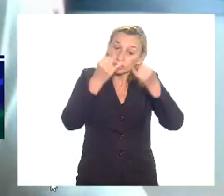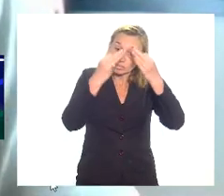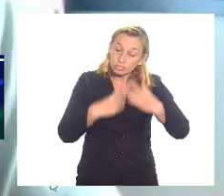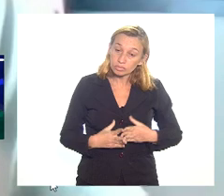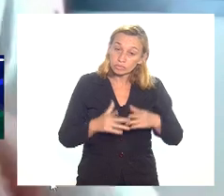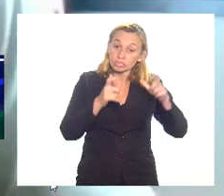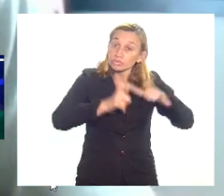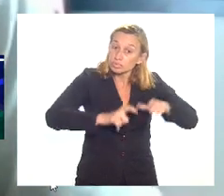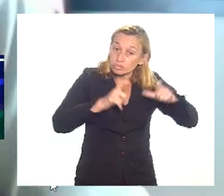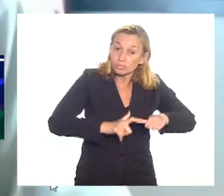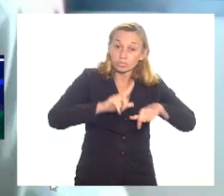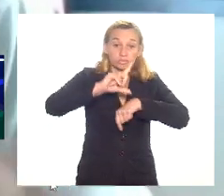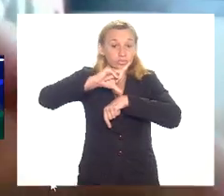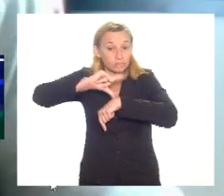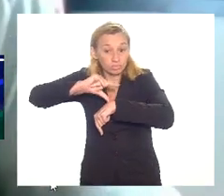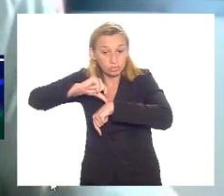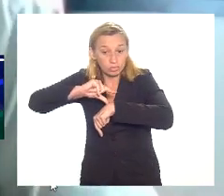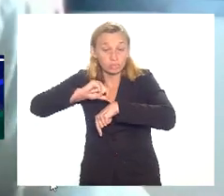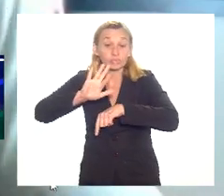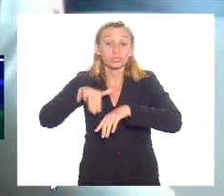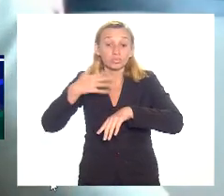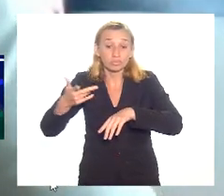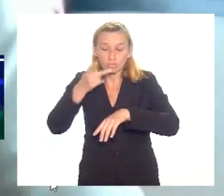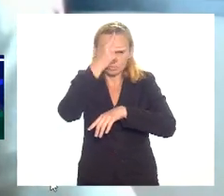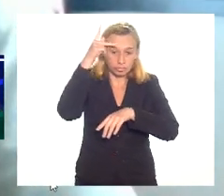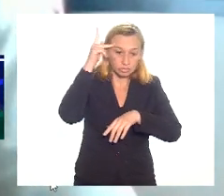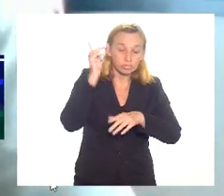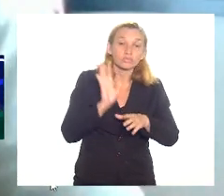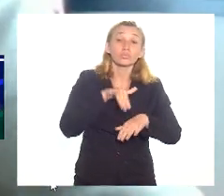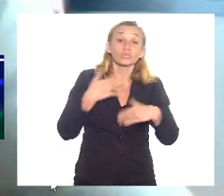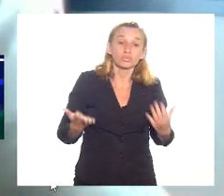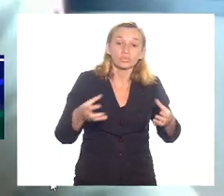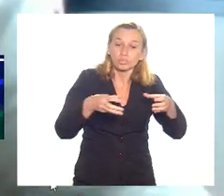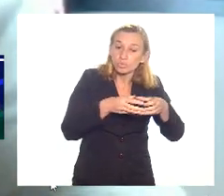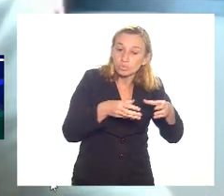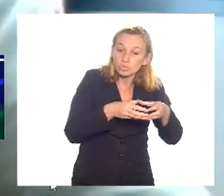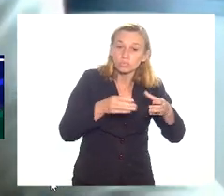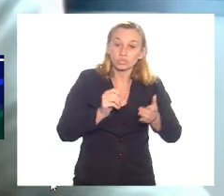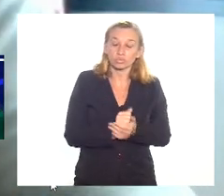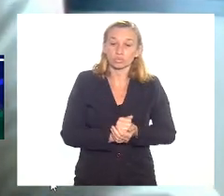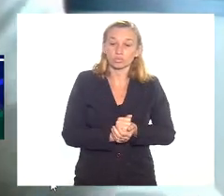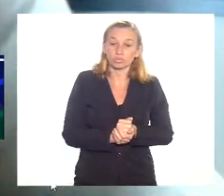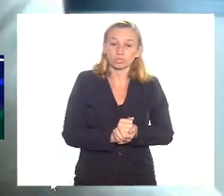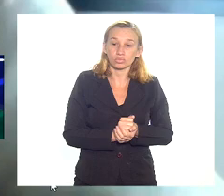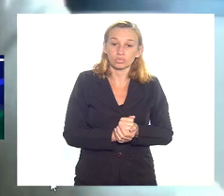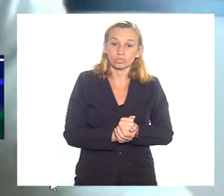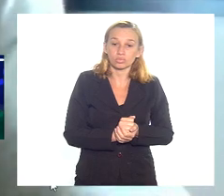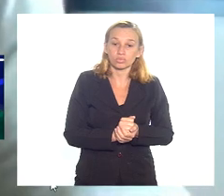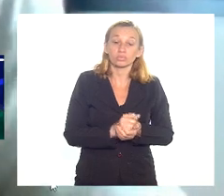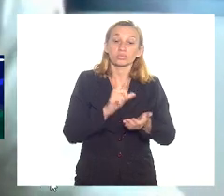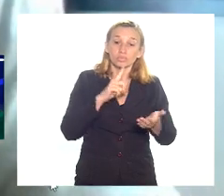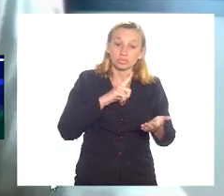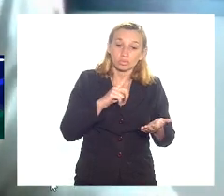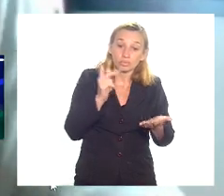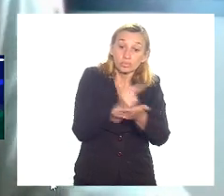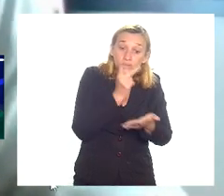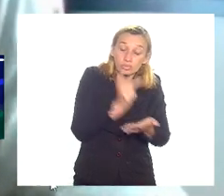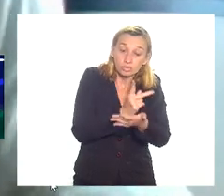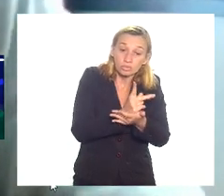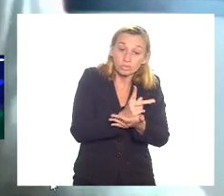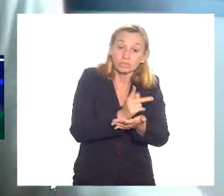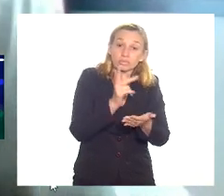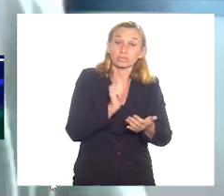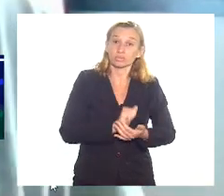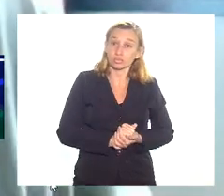região, em que horário, quais são as pessoas, quais são os grupos que cometem esses atos inaceitáveis, esses